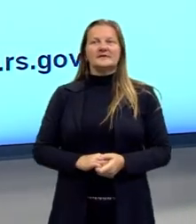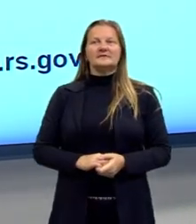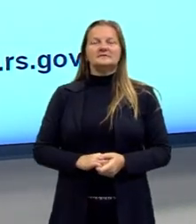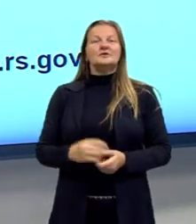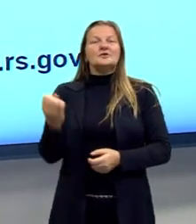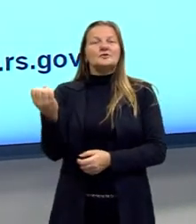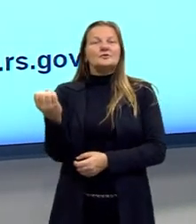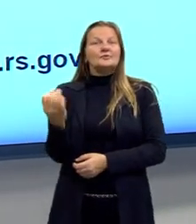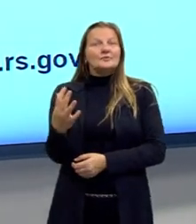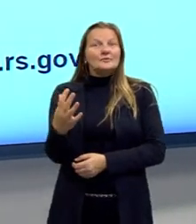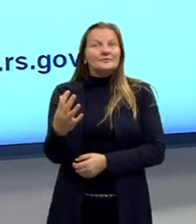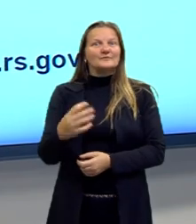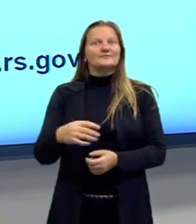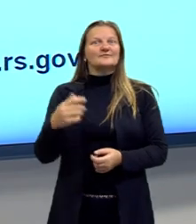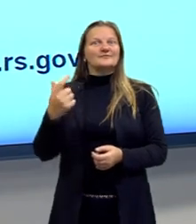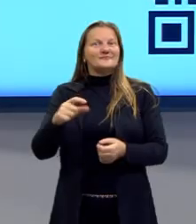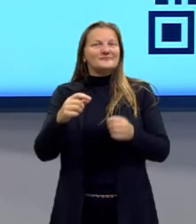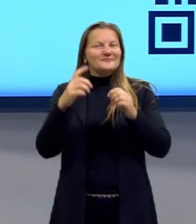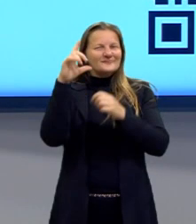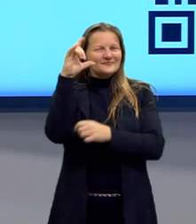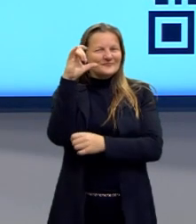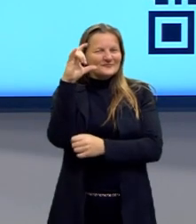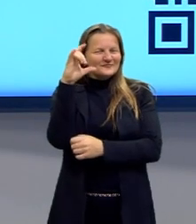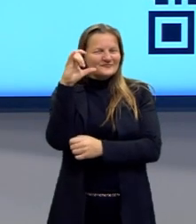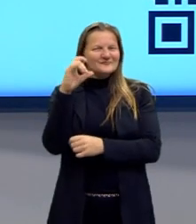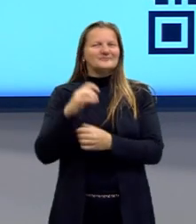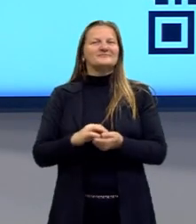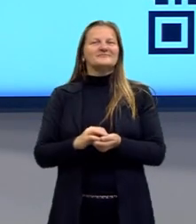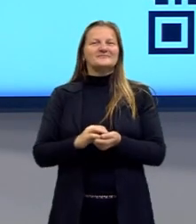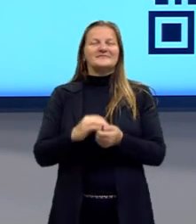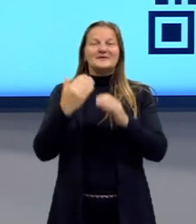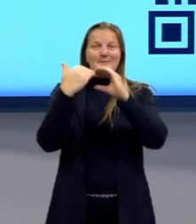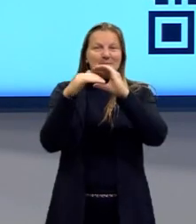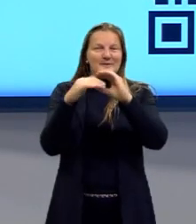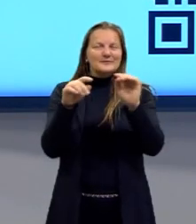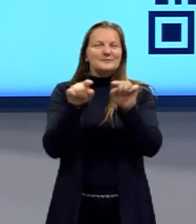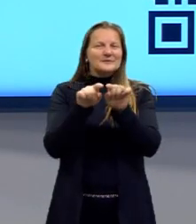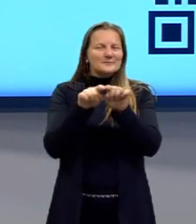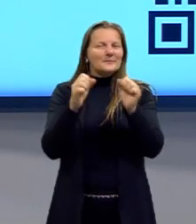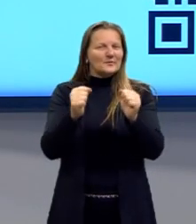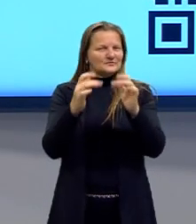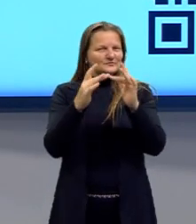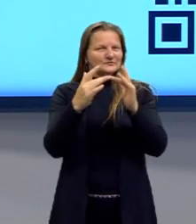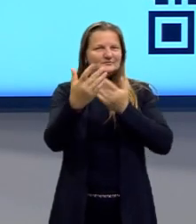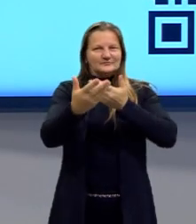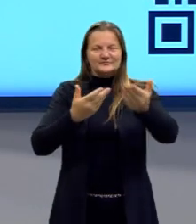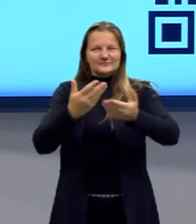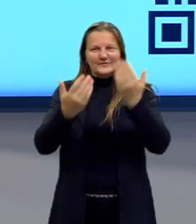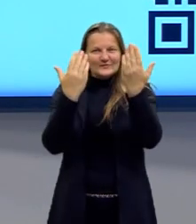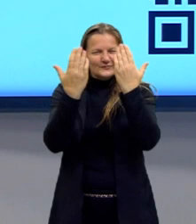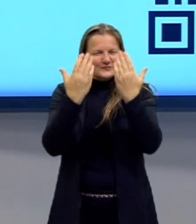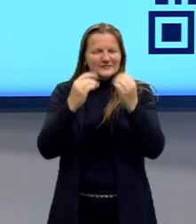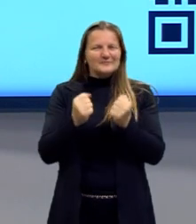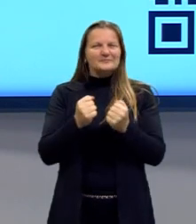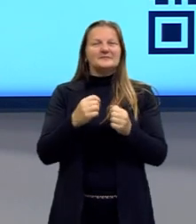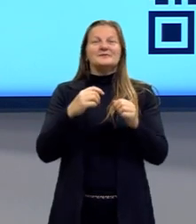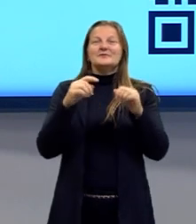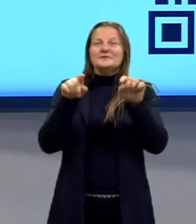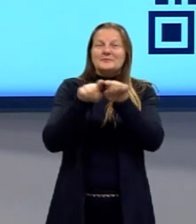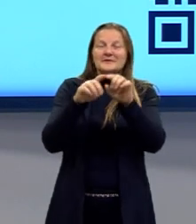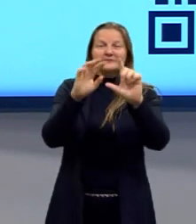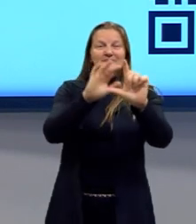novamente aí o Instagram e o e-mail se vocês quiserem entrar em contato tirar dúvidas e não querem code para